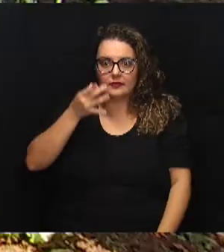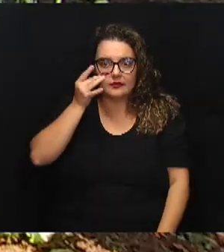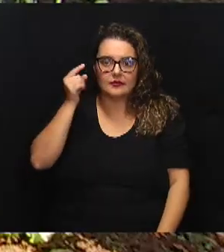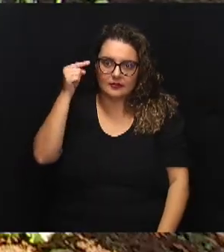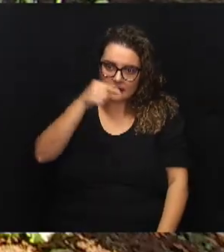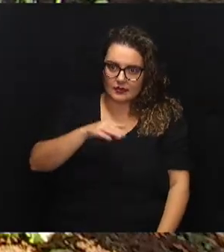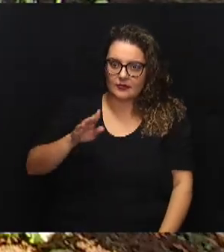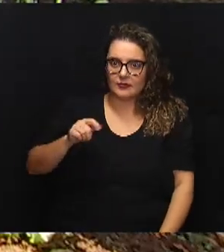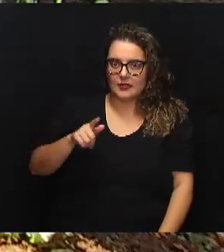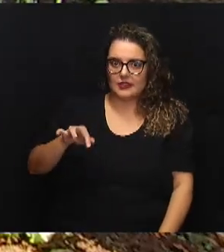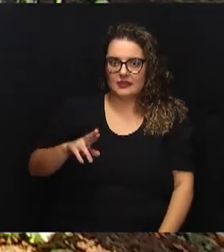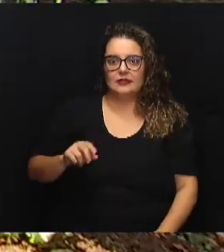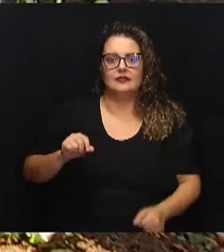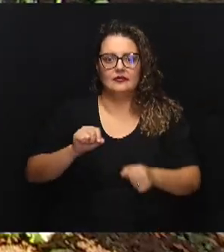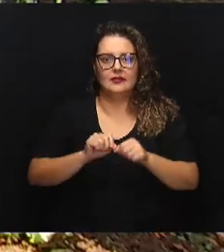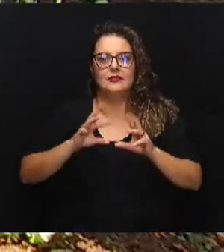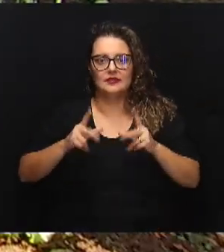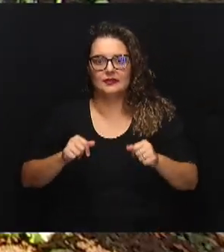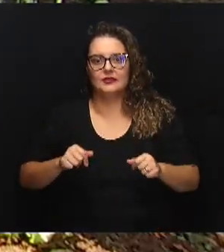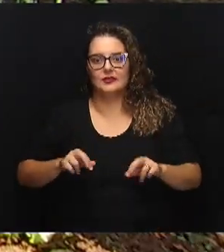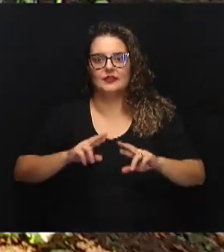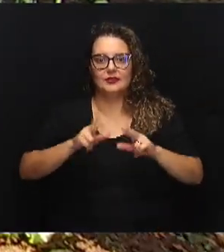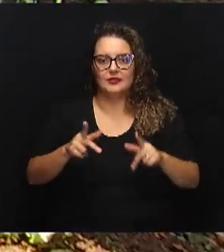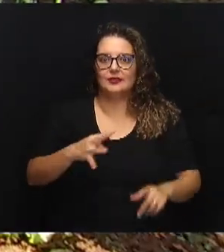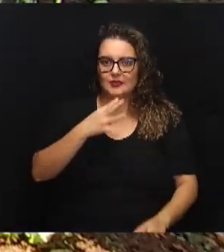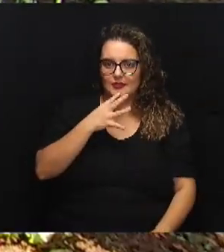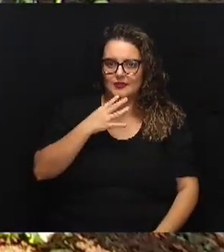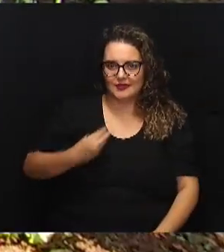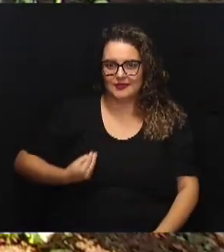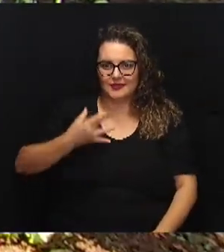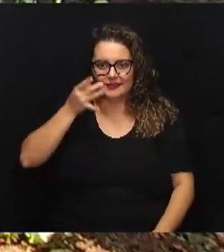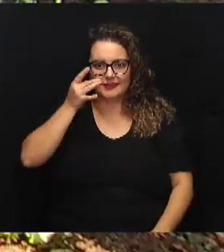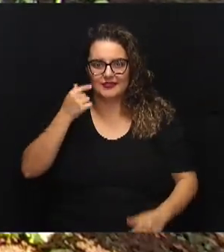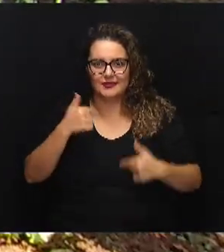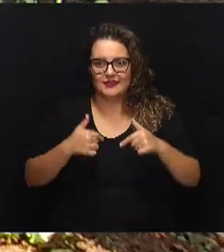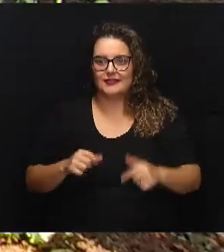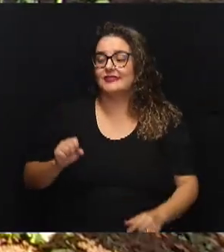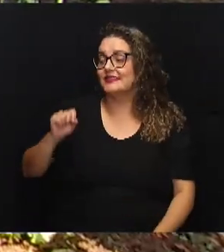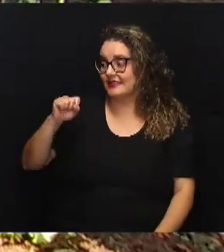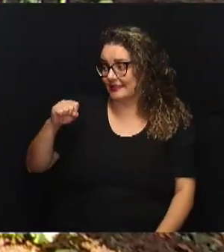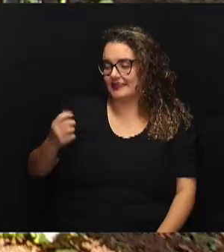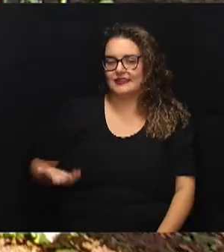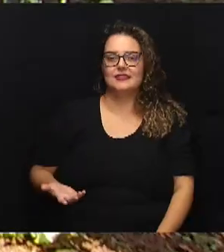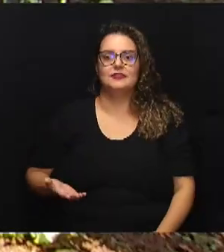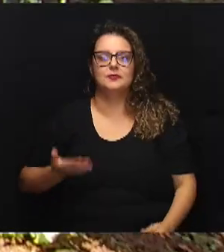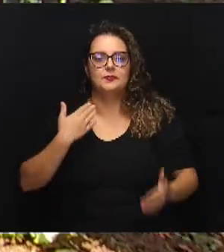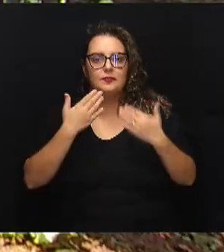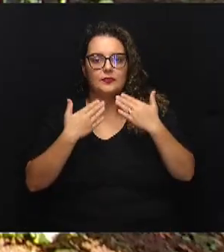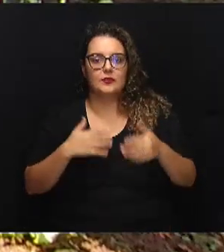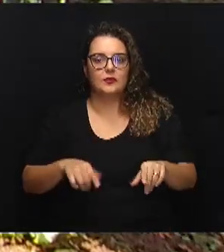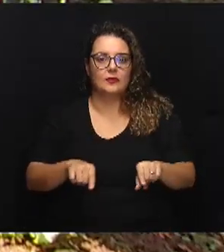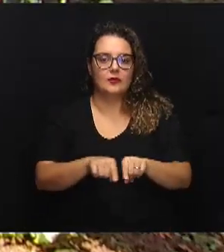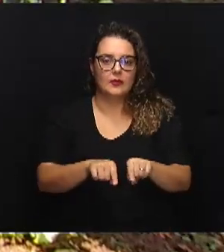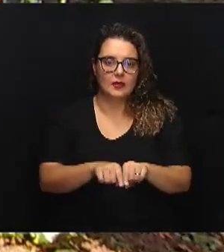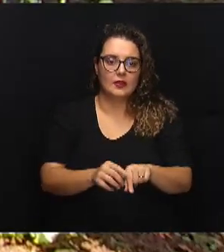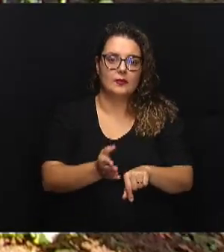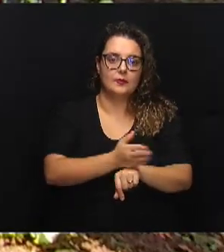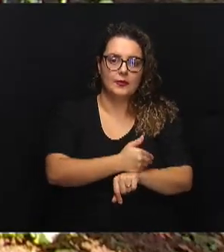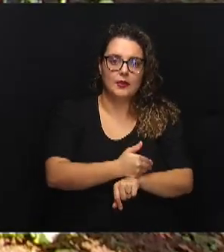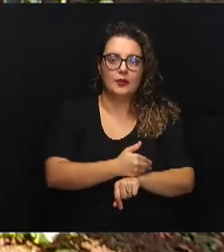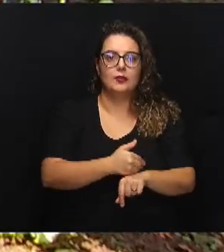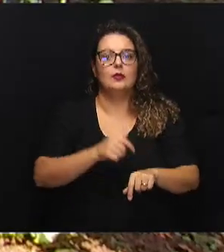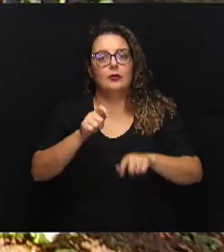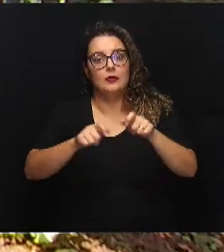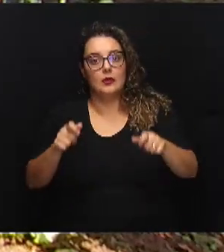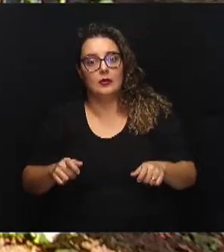bazar. Faz toda a diferença conhecer o trabalho pessoalmente, né, Robertinho? Com certeza. E a gente conversou mais cedo também com o pessoal que está aqui